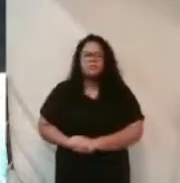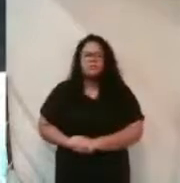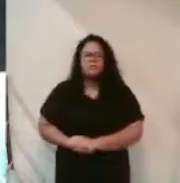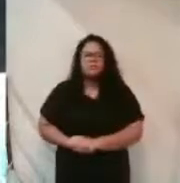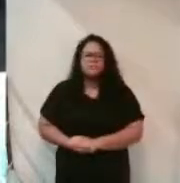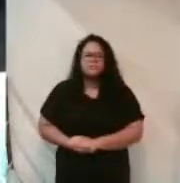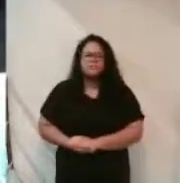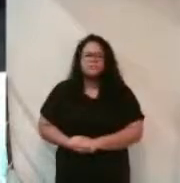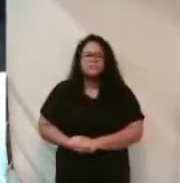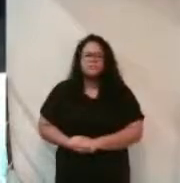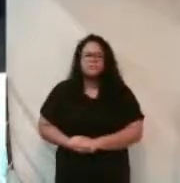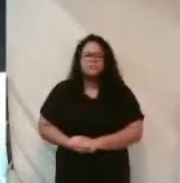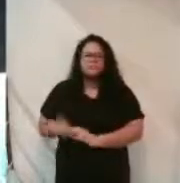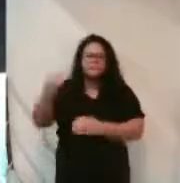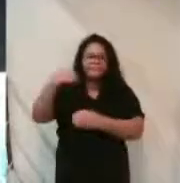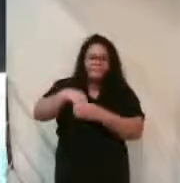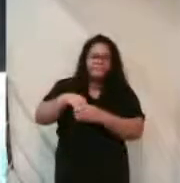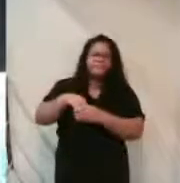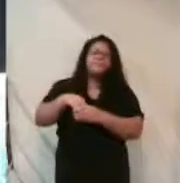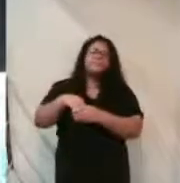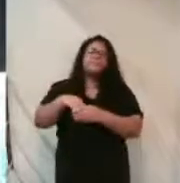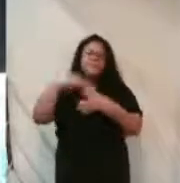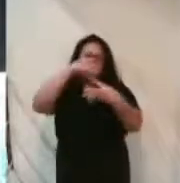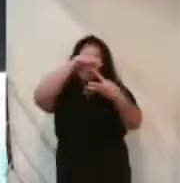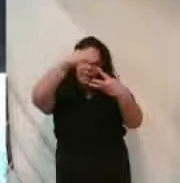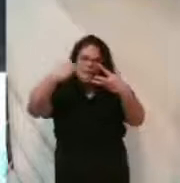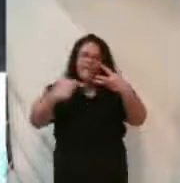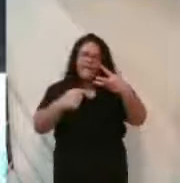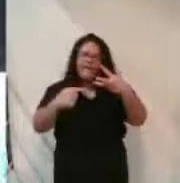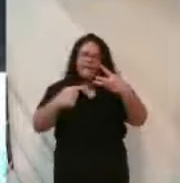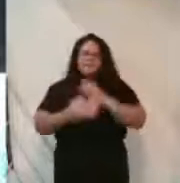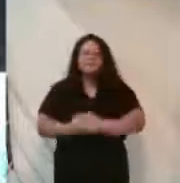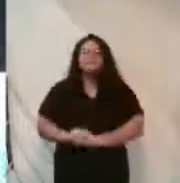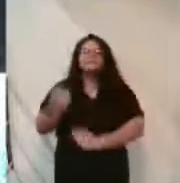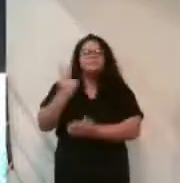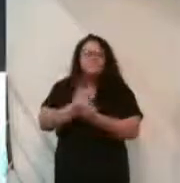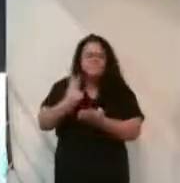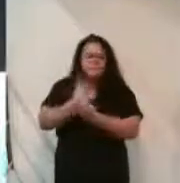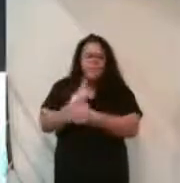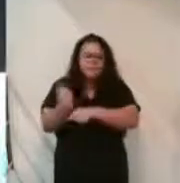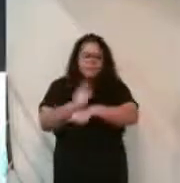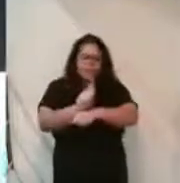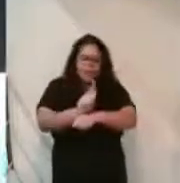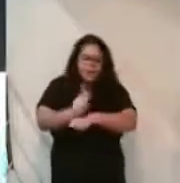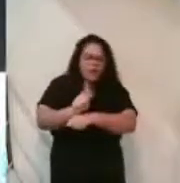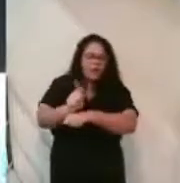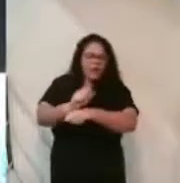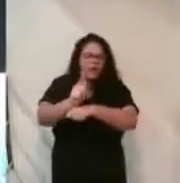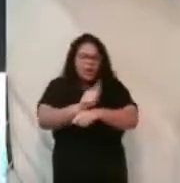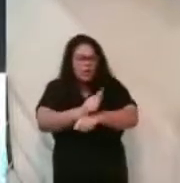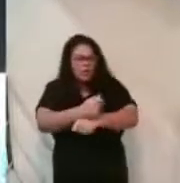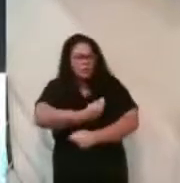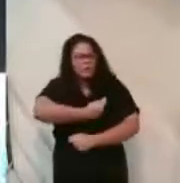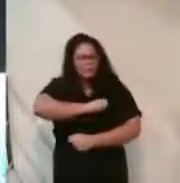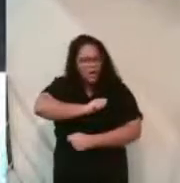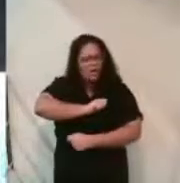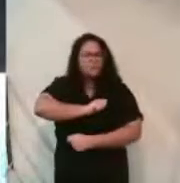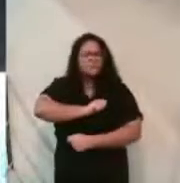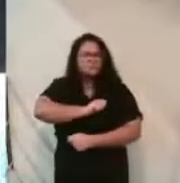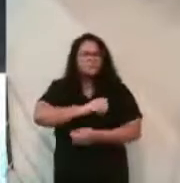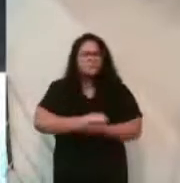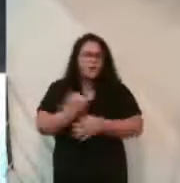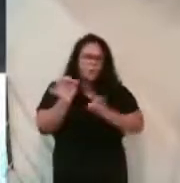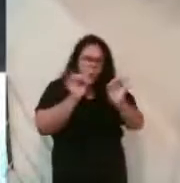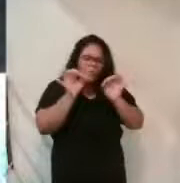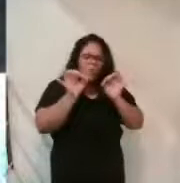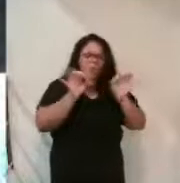do Ministério Público e da CPRH, que é de fiscalizar, que é de cobrar, né, o cumprimento da lei, nós estamos ali